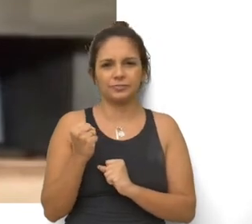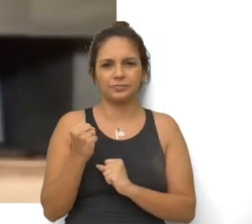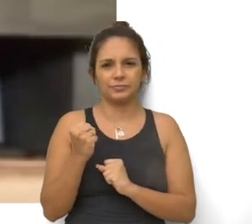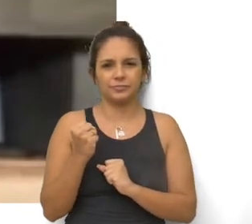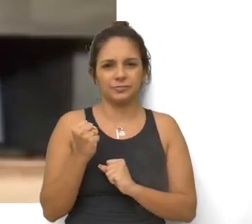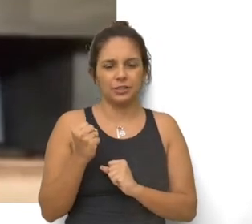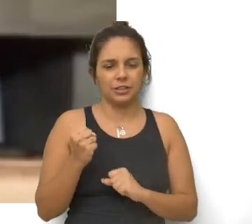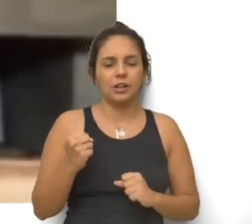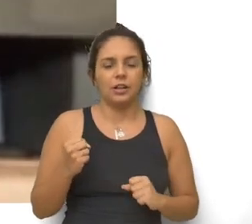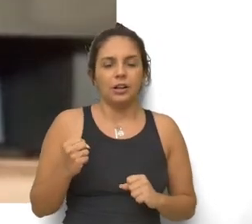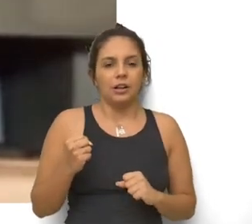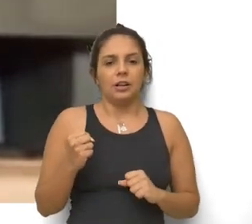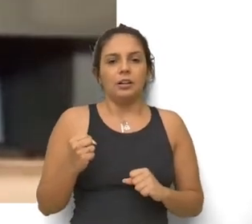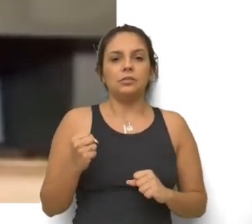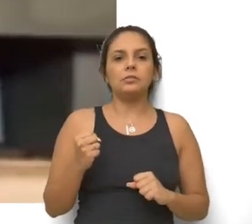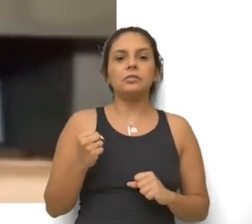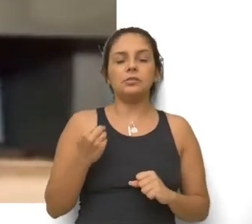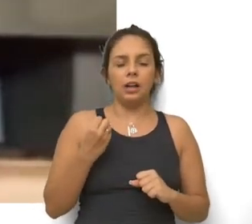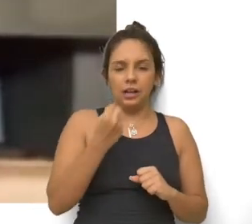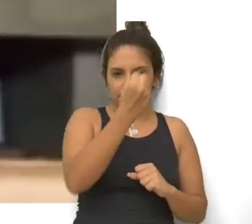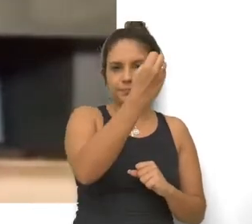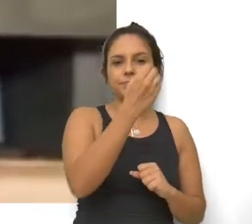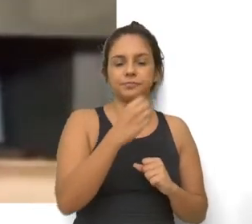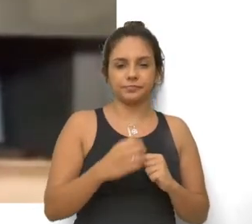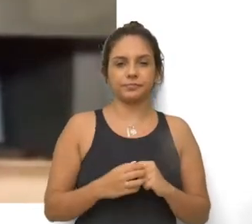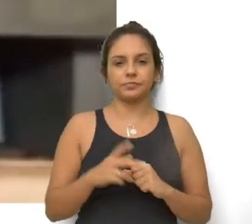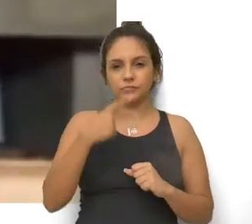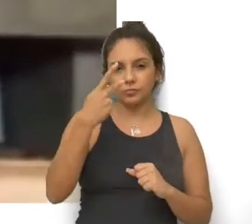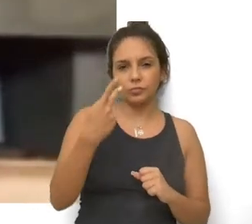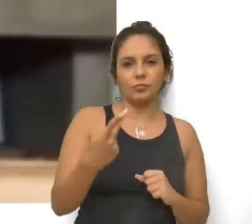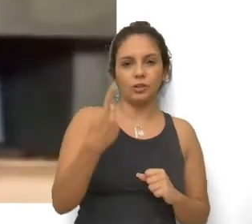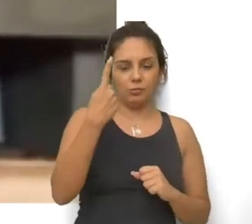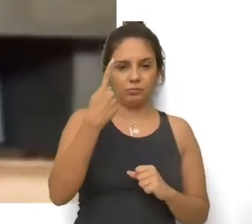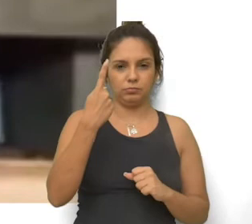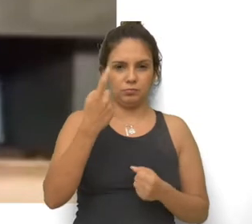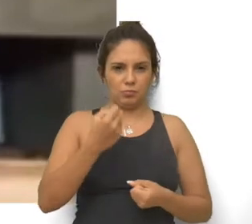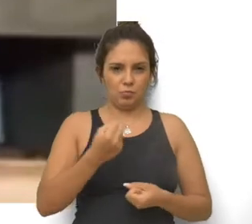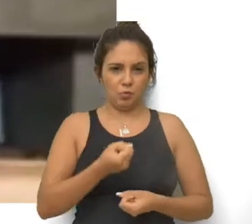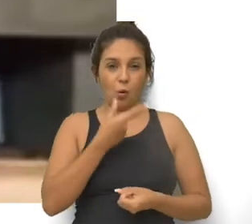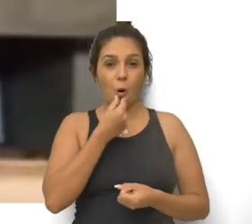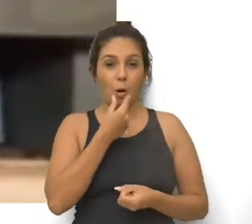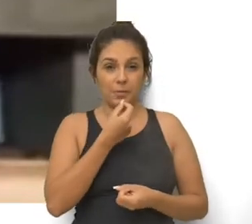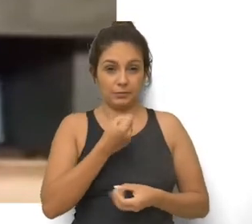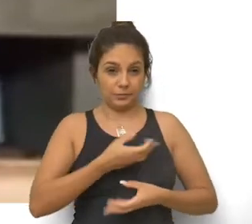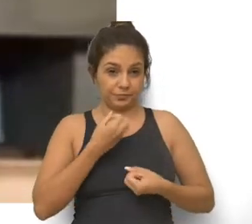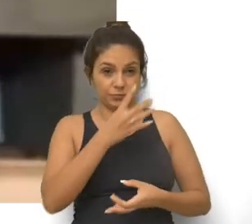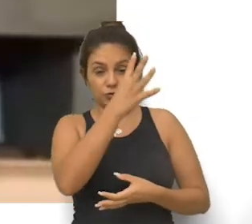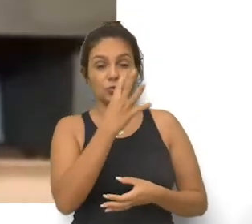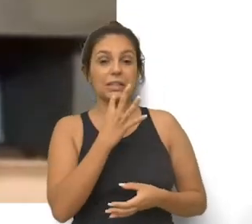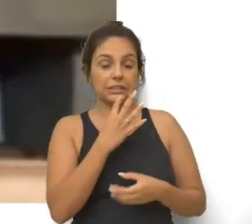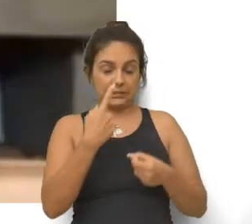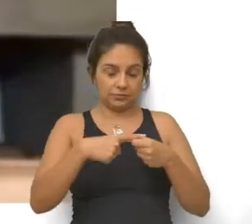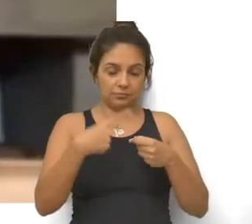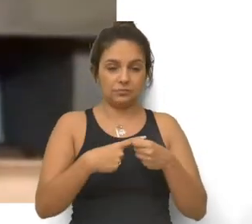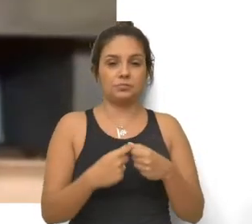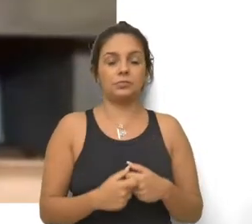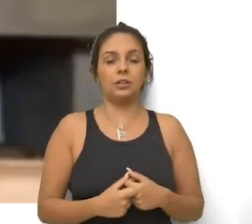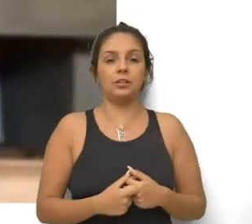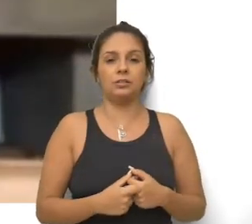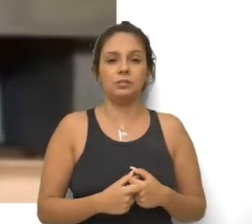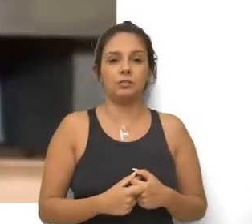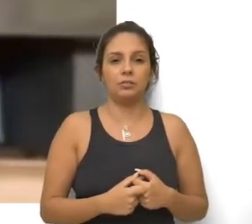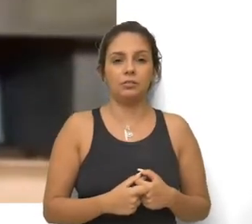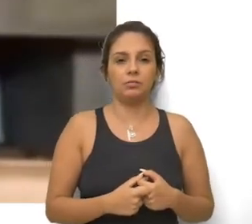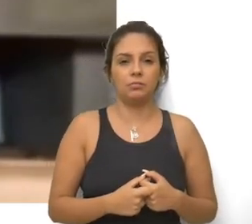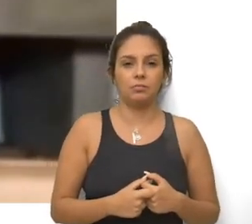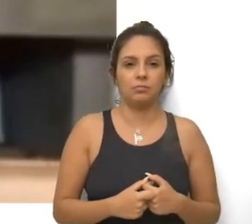conto lindo que se chama Viagem à Vigia, que ela conta de um poeta que ela conheceu em Belém do Pará, e